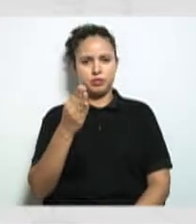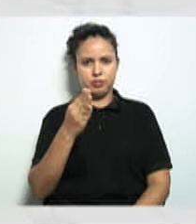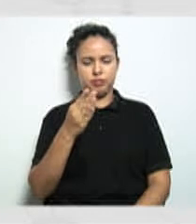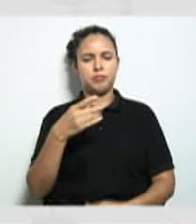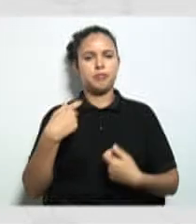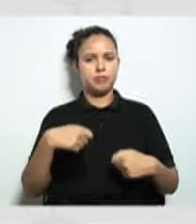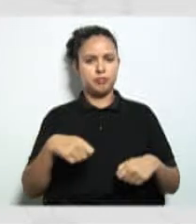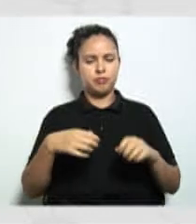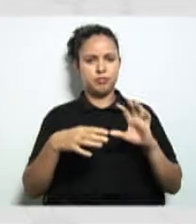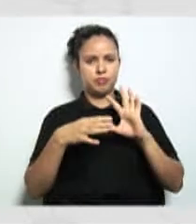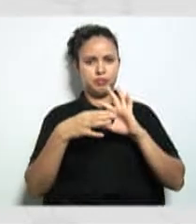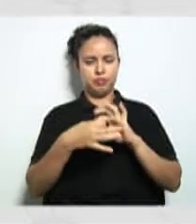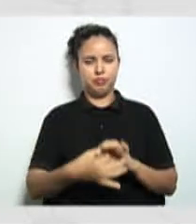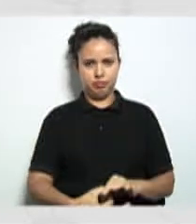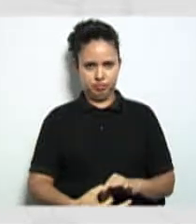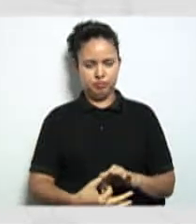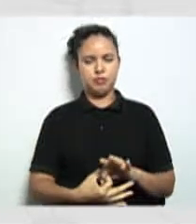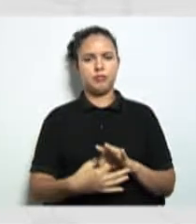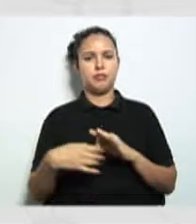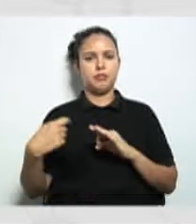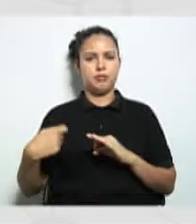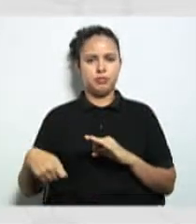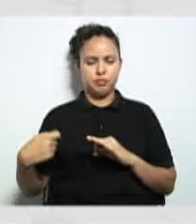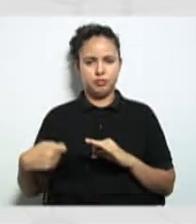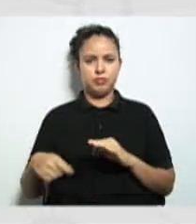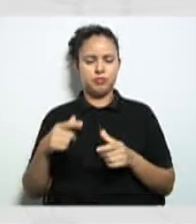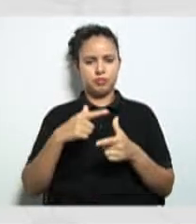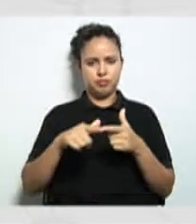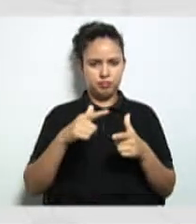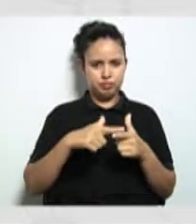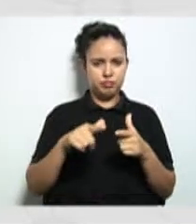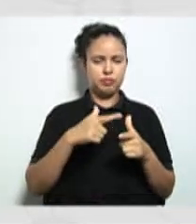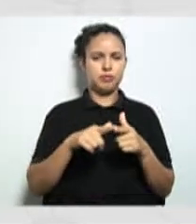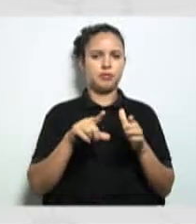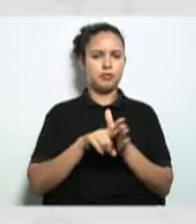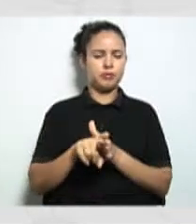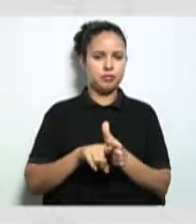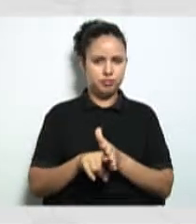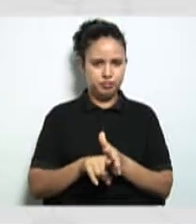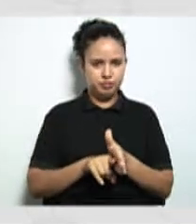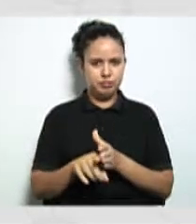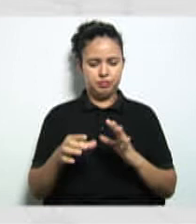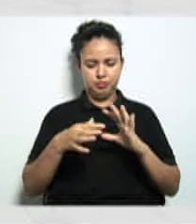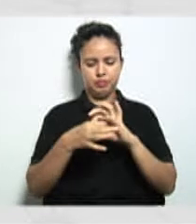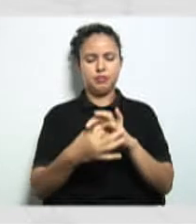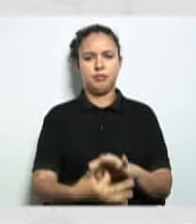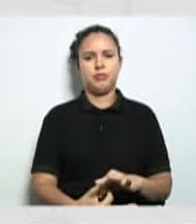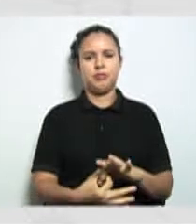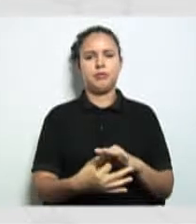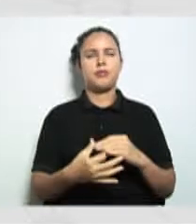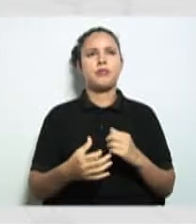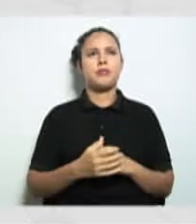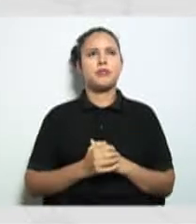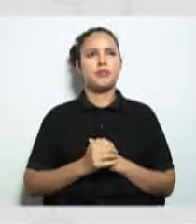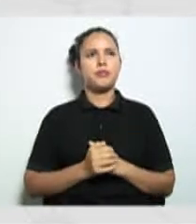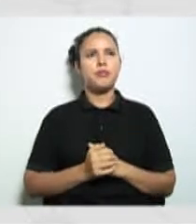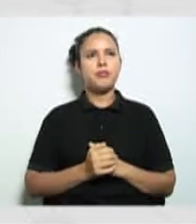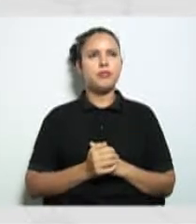estar relacionado. Tem que estar relacionado com o problema da pesquisa, corretamente, né? Então,